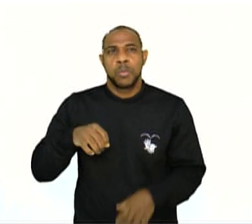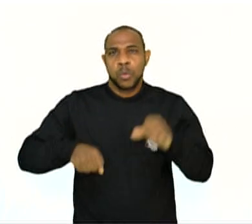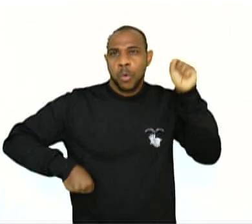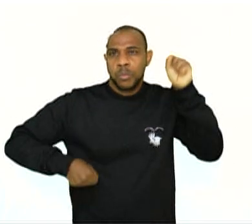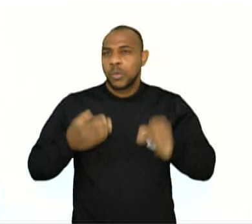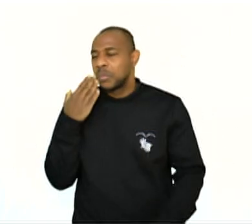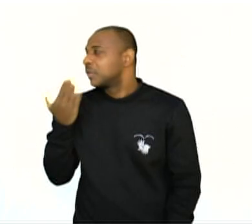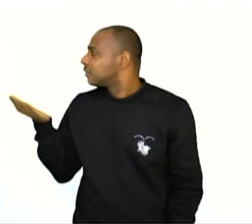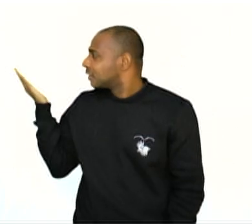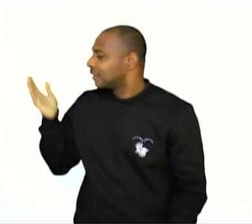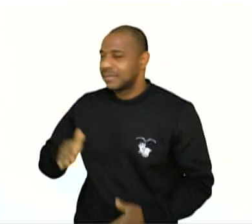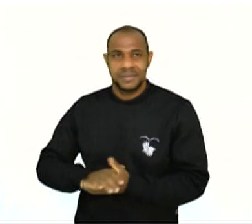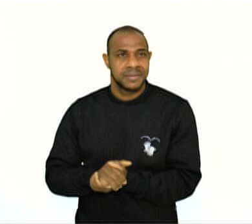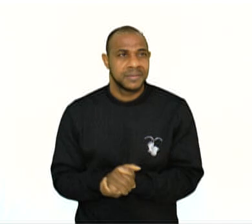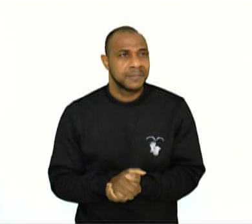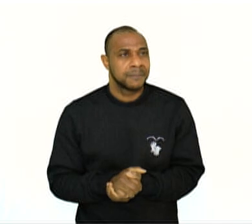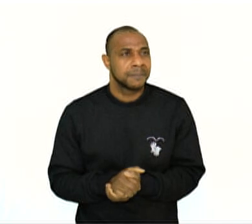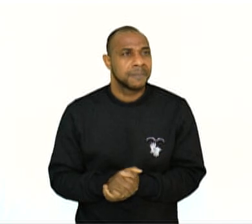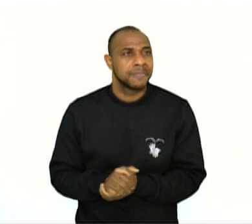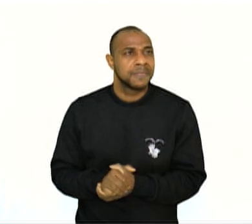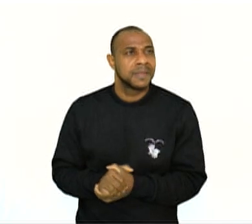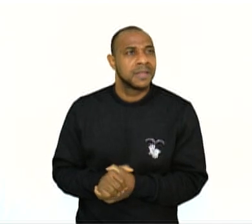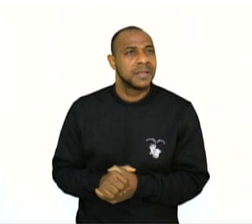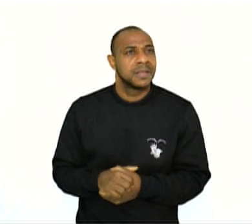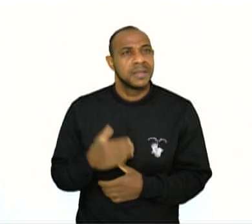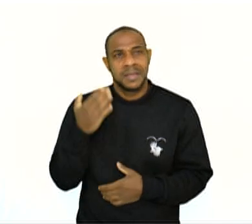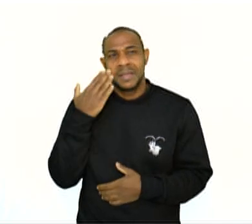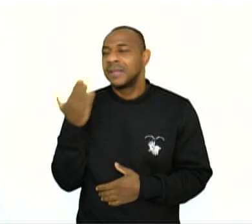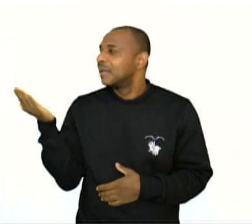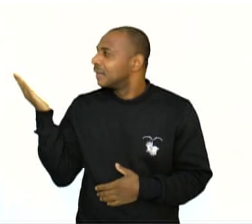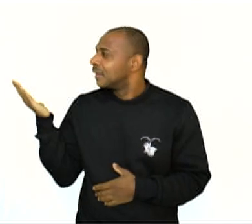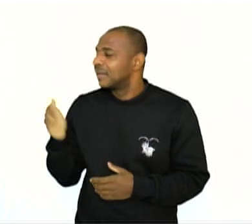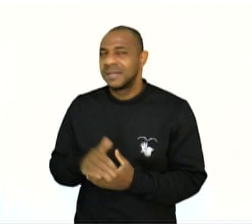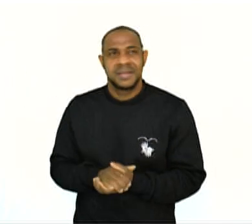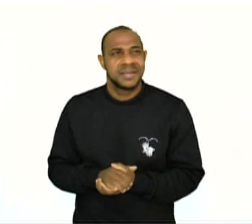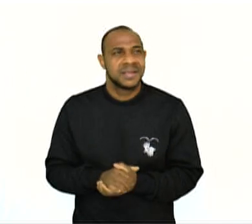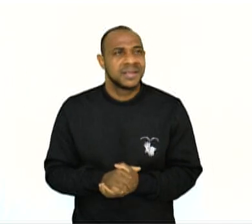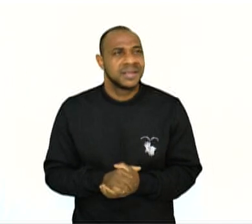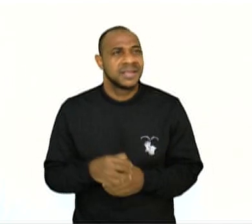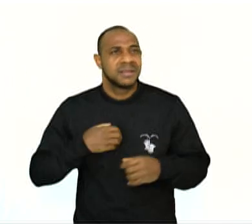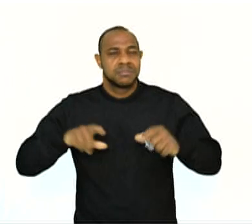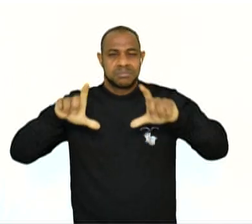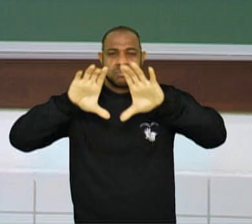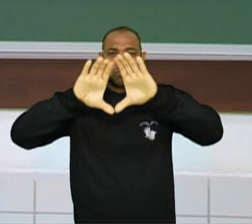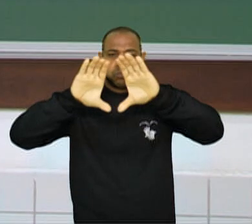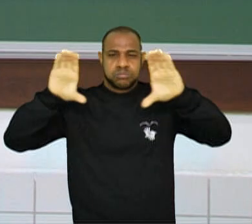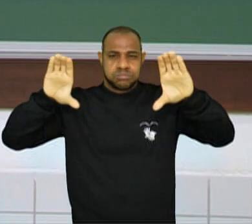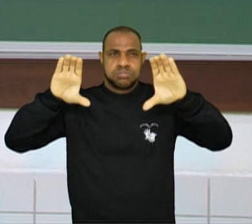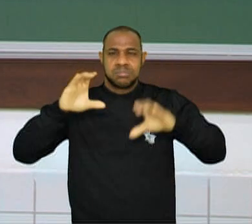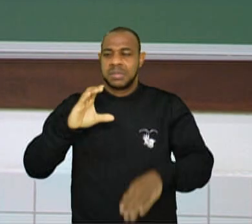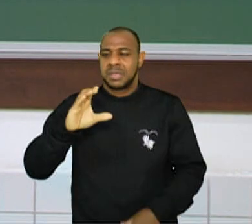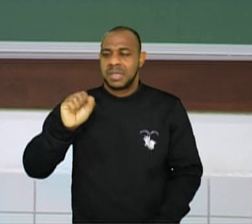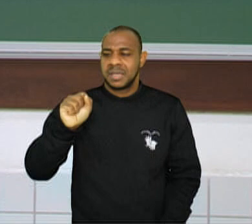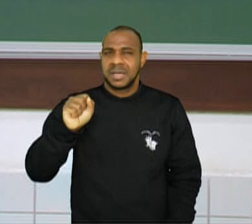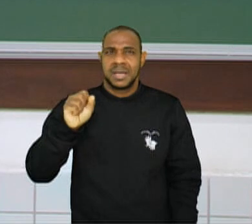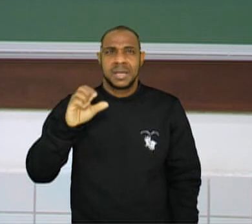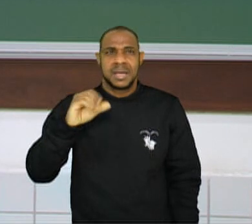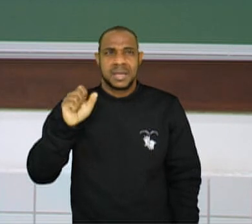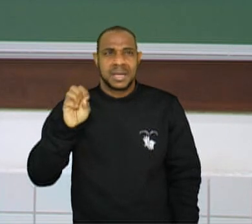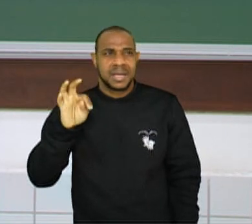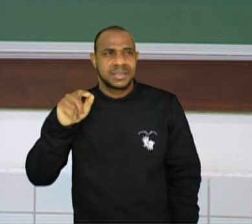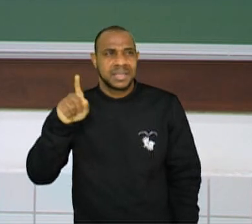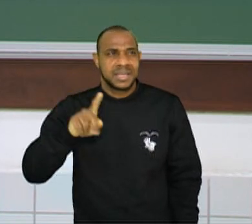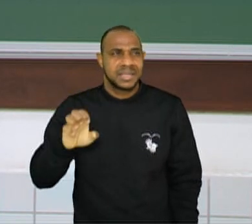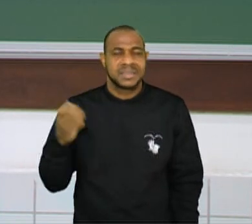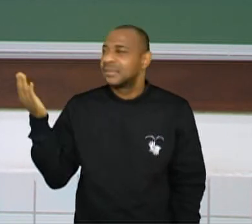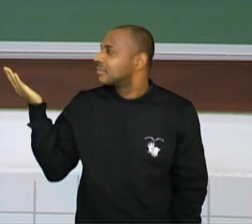Então, é o seguinte, com essa imagem, com essa fotografia, e havia outras, por exemplo, cartazes bastante conhecidos, assim, o Brasil não vai se tornar uma outra Cuba.